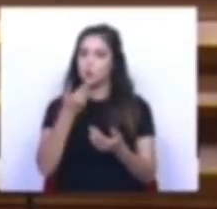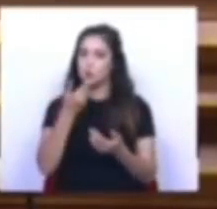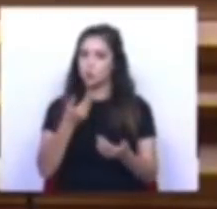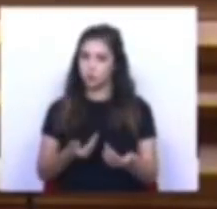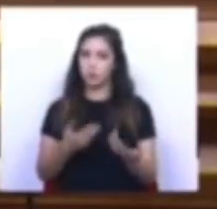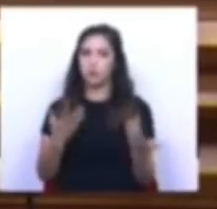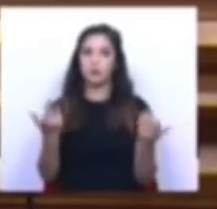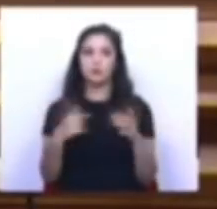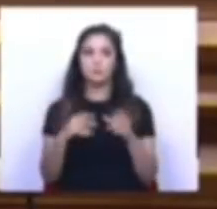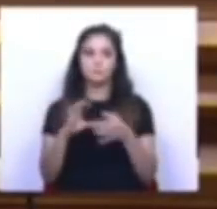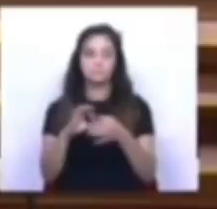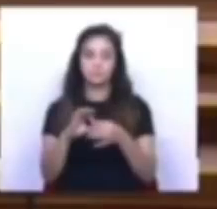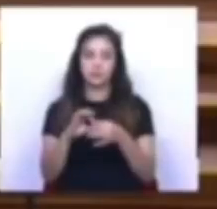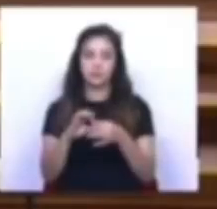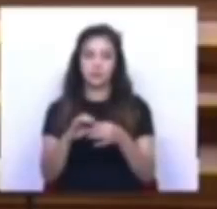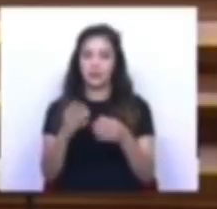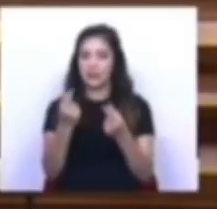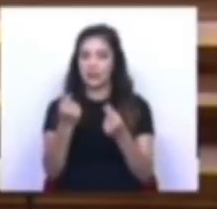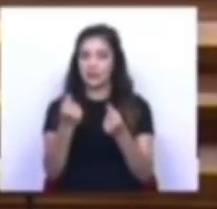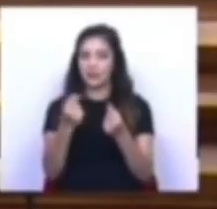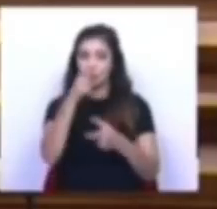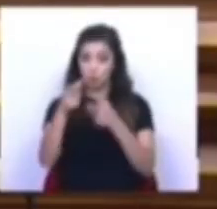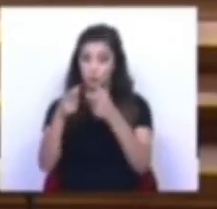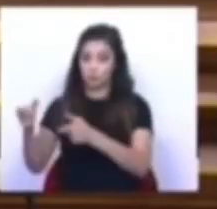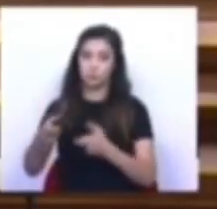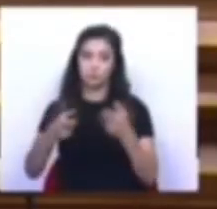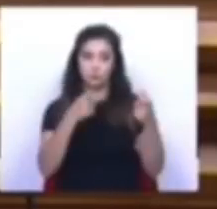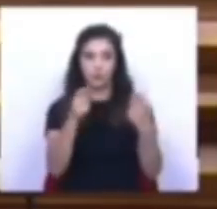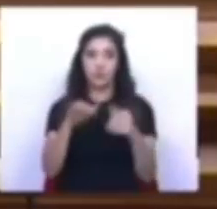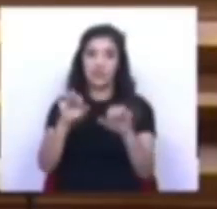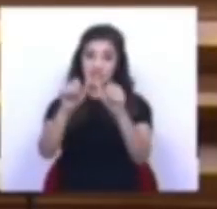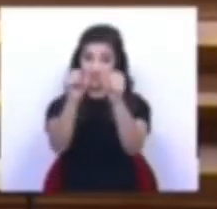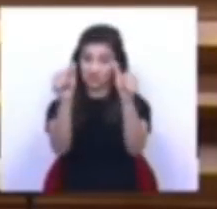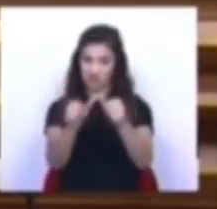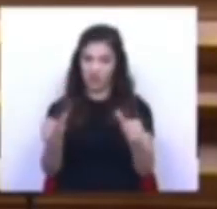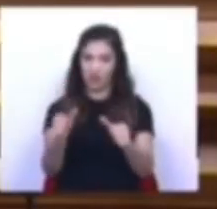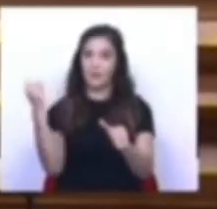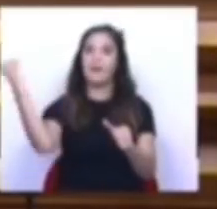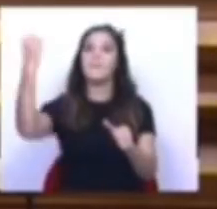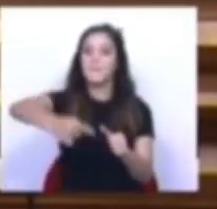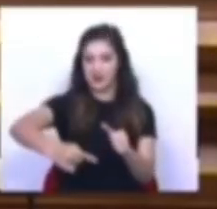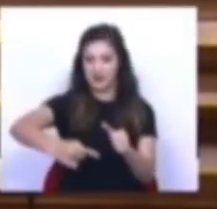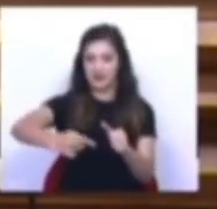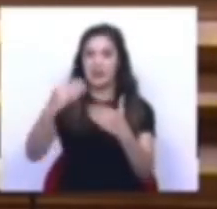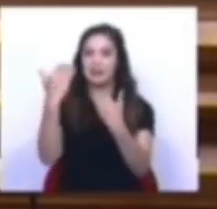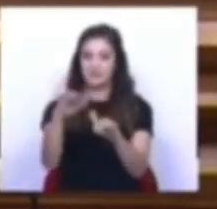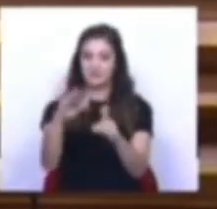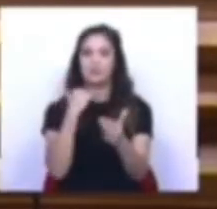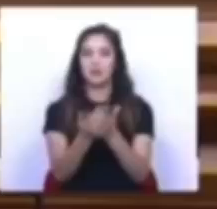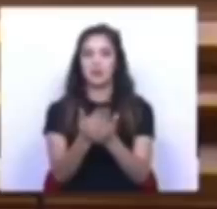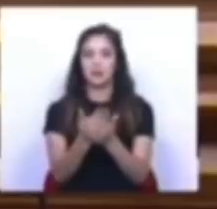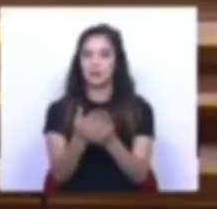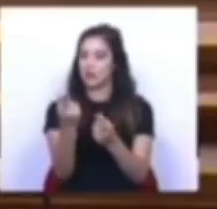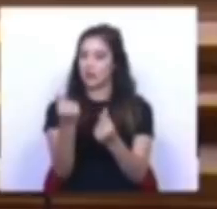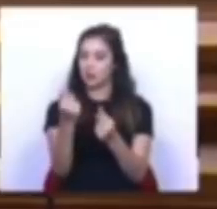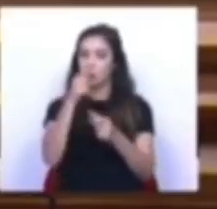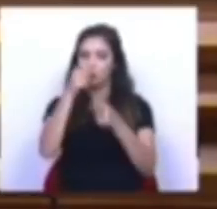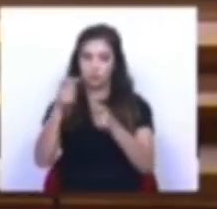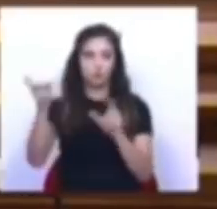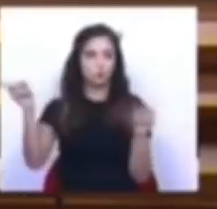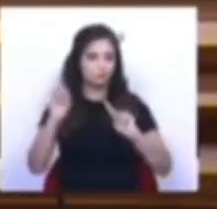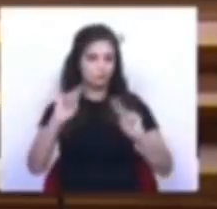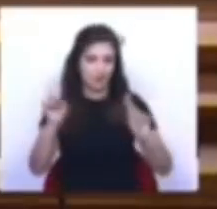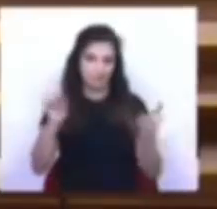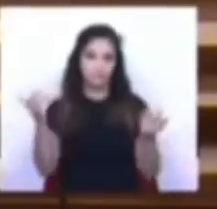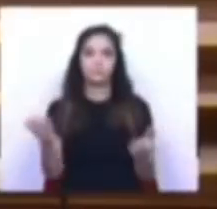capital humano que não fica atrás de mais nenhum, e por isso é que é o sistema que está imposto, que nos está a limitar, e não o nosso capital humano. E, portanto,